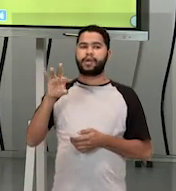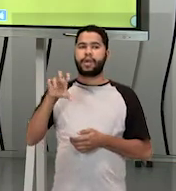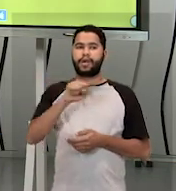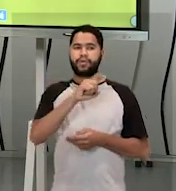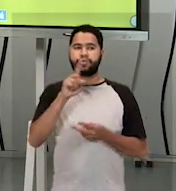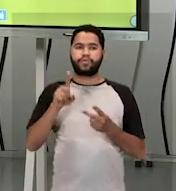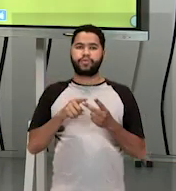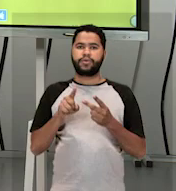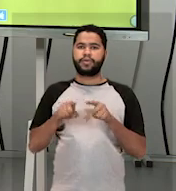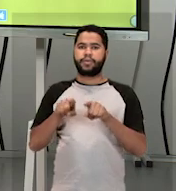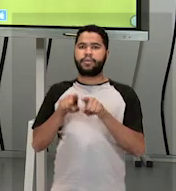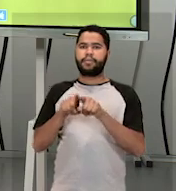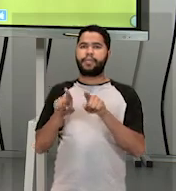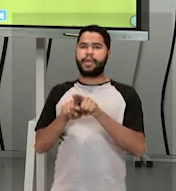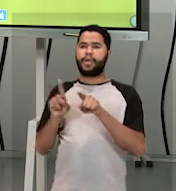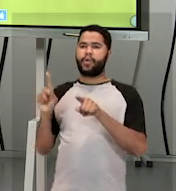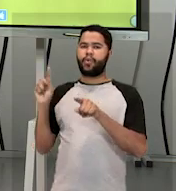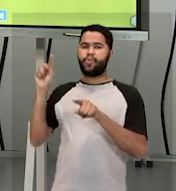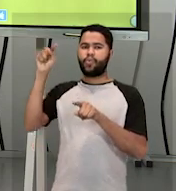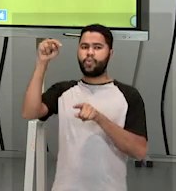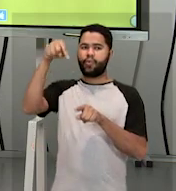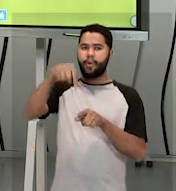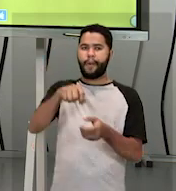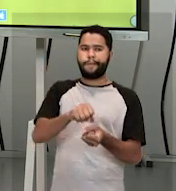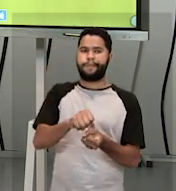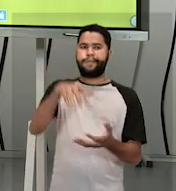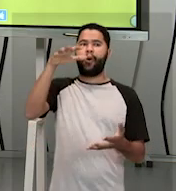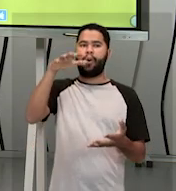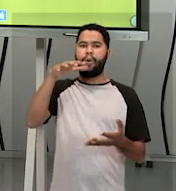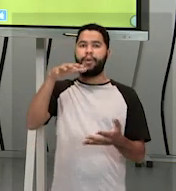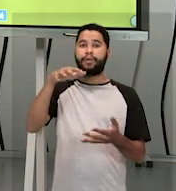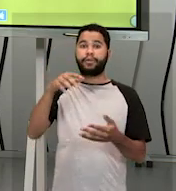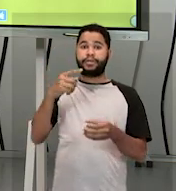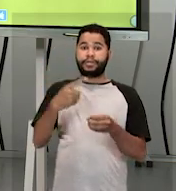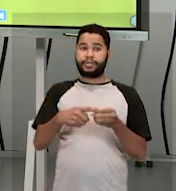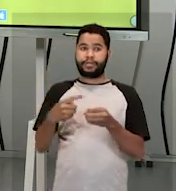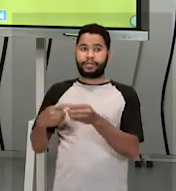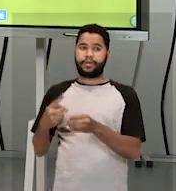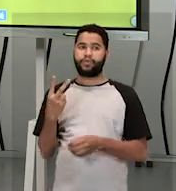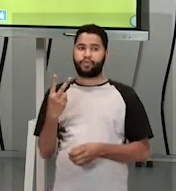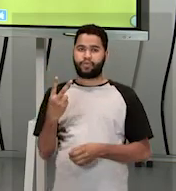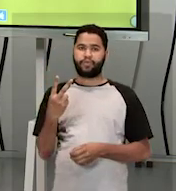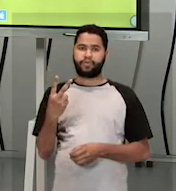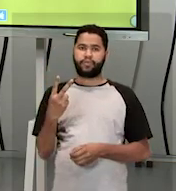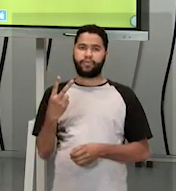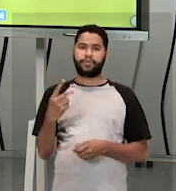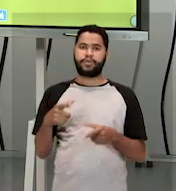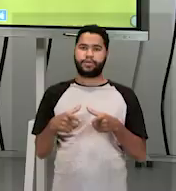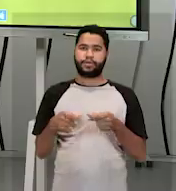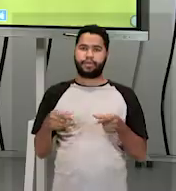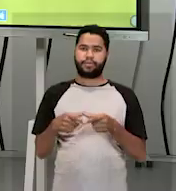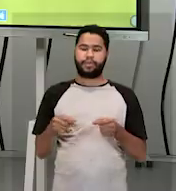sobre essas duas cidades japonesas de Hiroshima e Nagasaki.